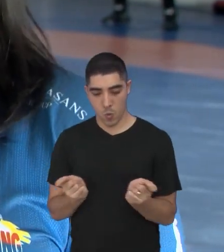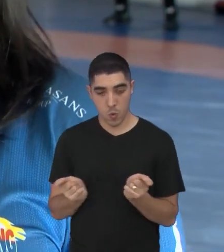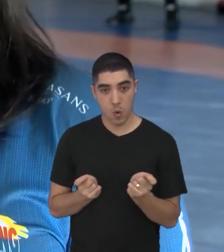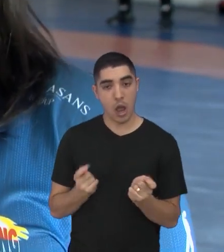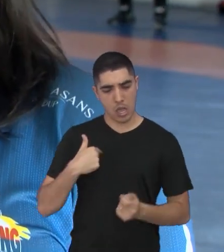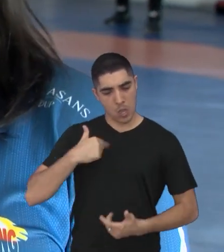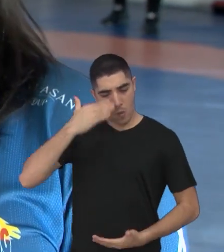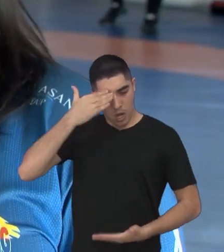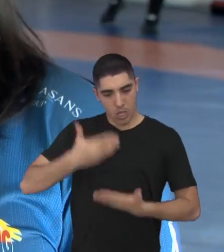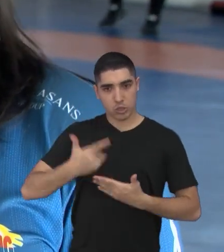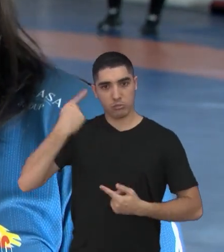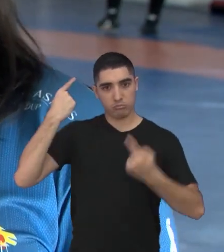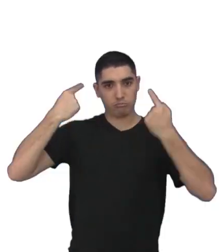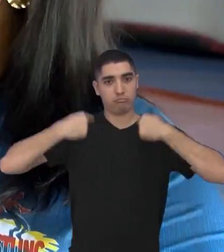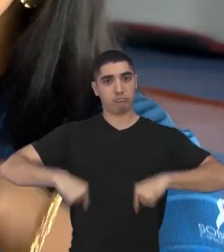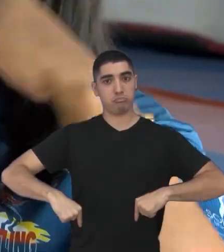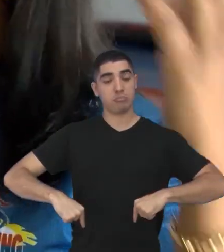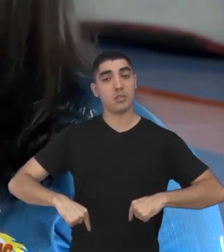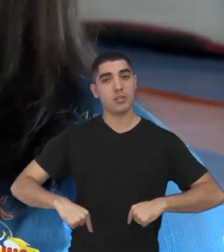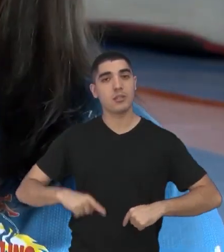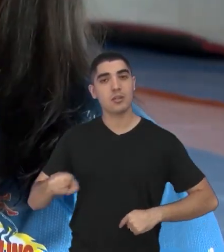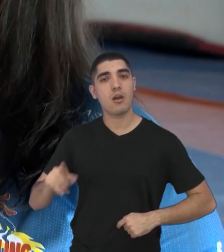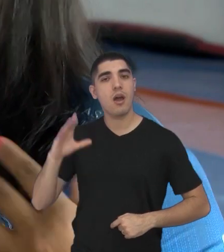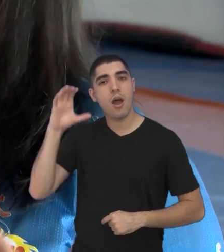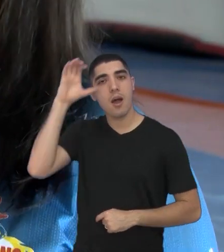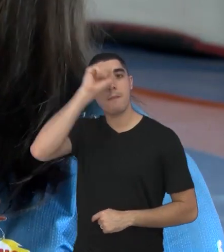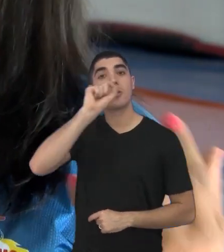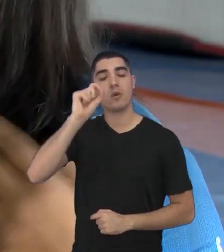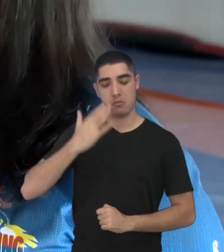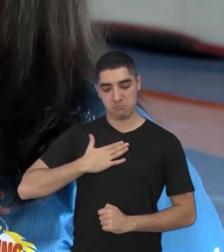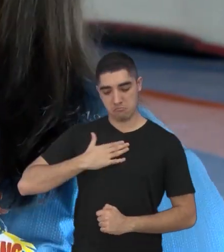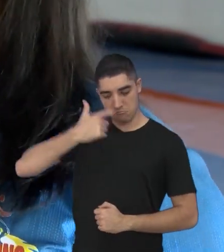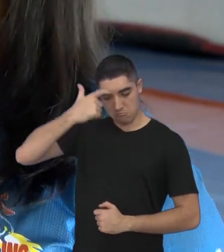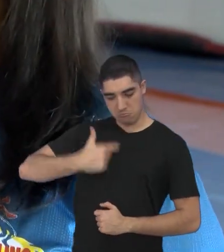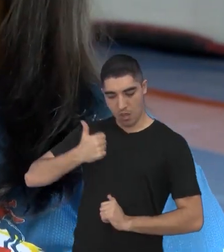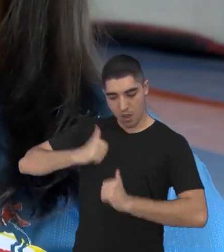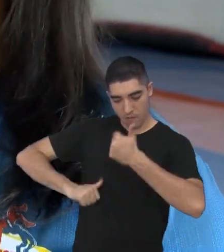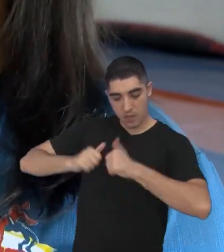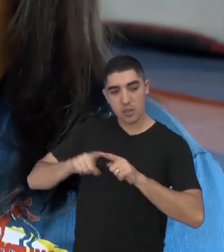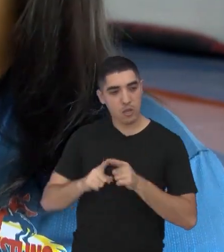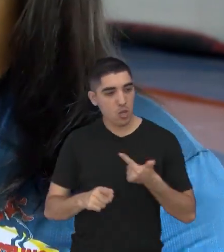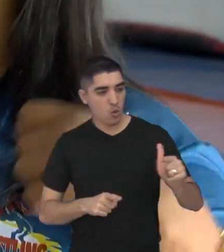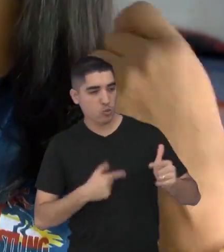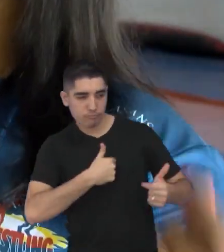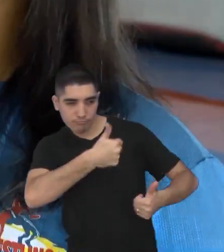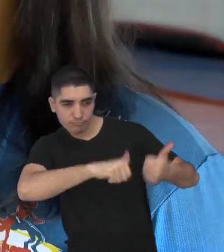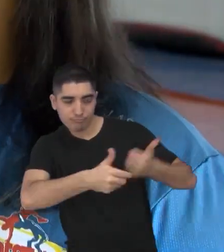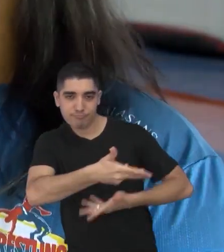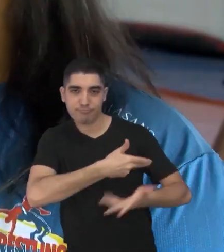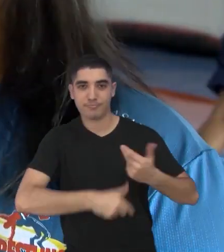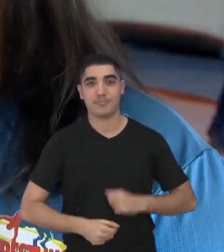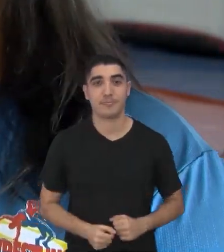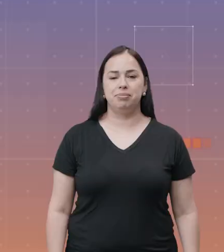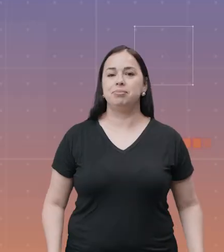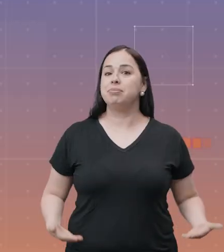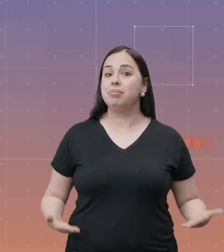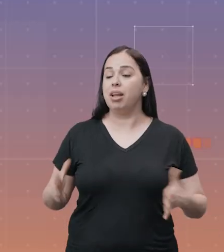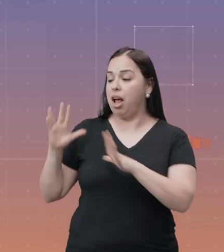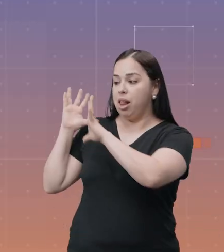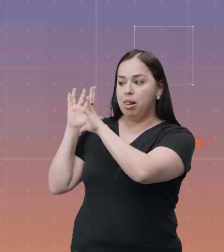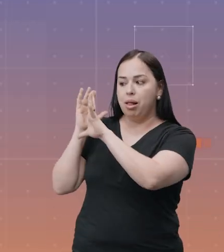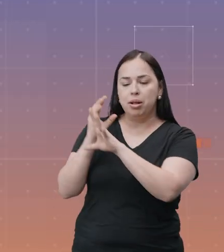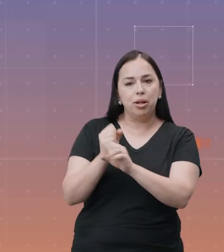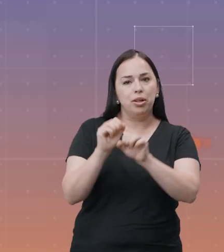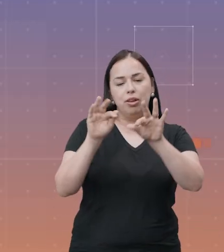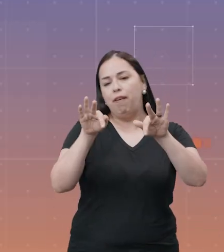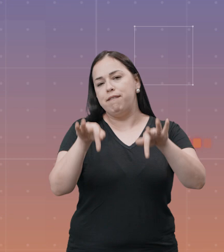nas coisas, a ter confiança nela. No contexto geral, você aprende a auto se avaliar e a avaliar o próximo também. E